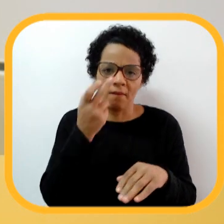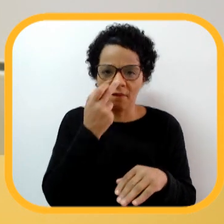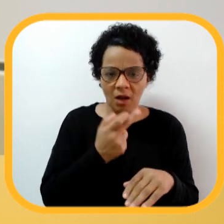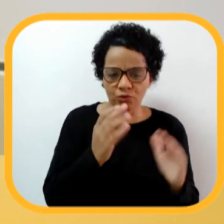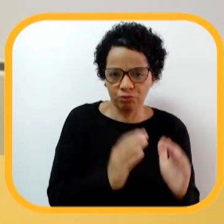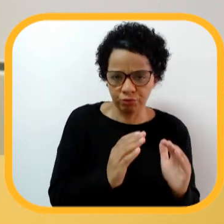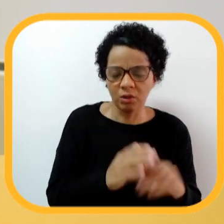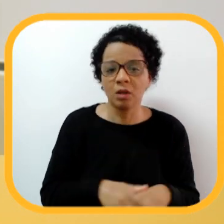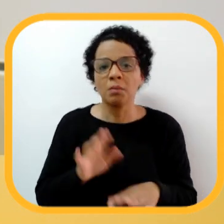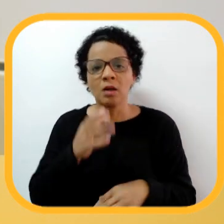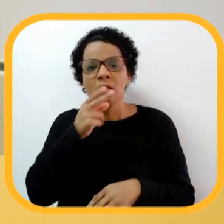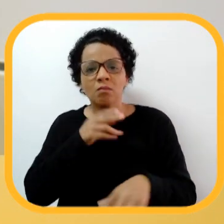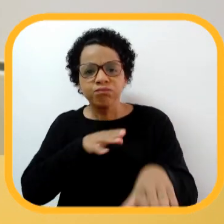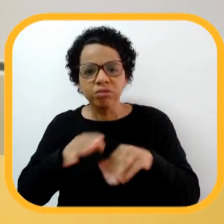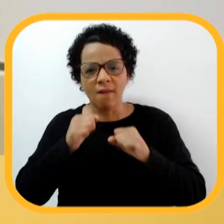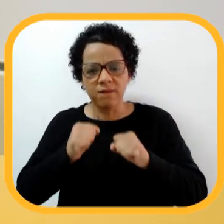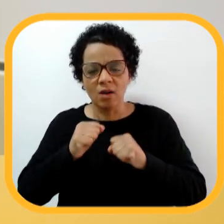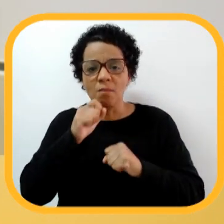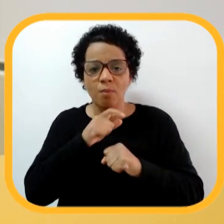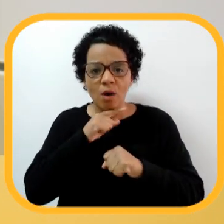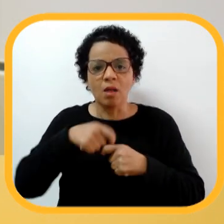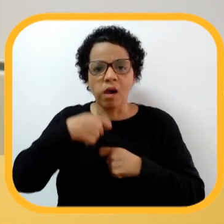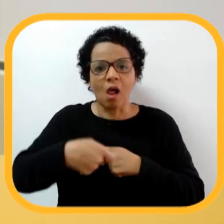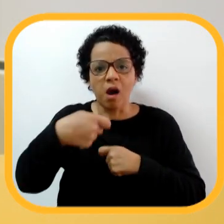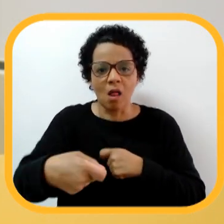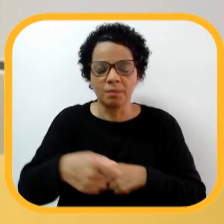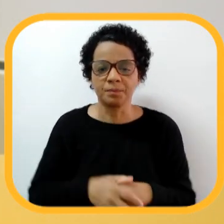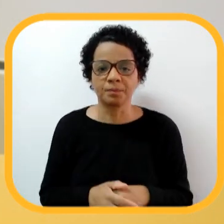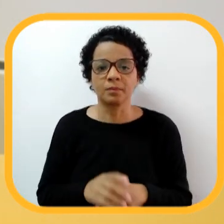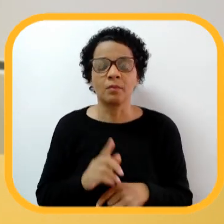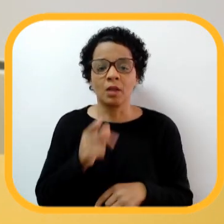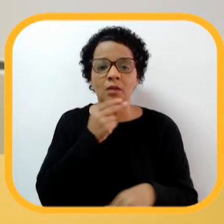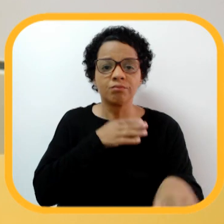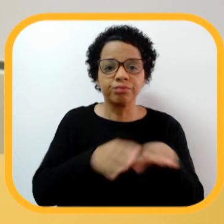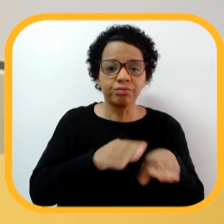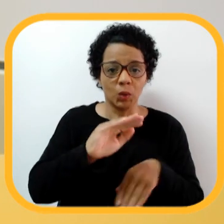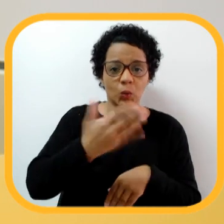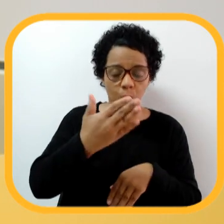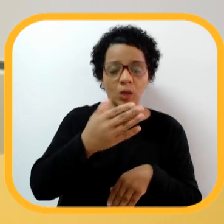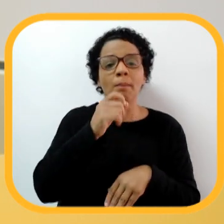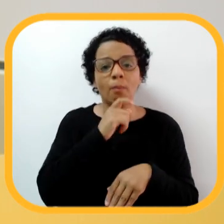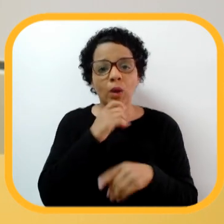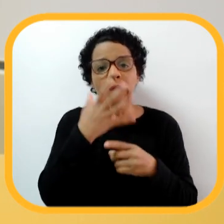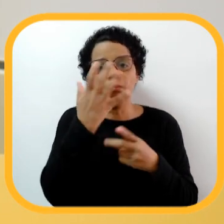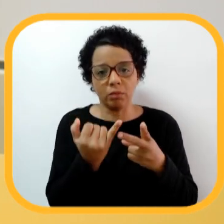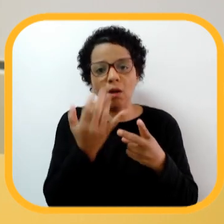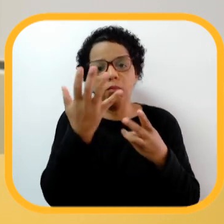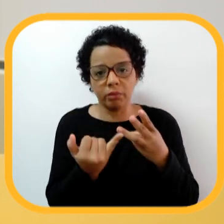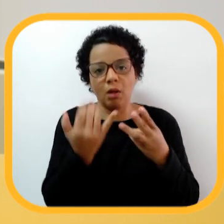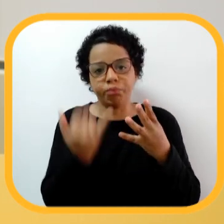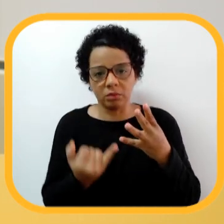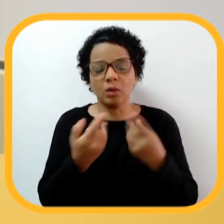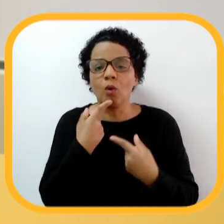durar menos, enquanto sismos de grande intensidade podem persistir por mais tempo. Além disso, após o tremor de terra principal, podem